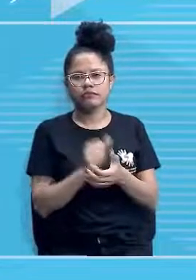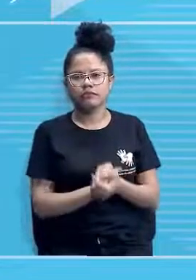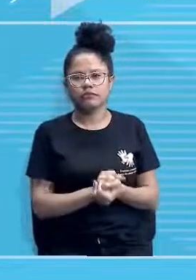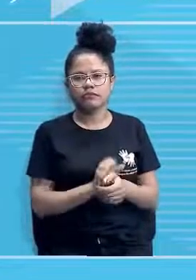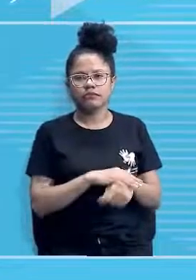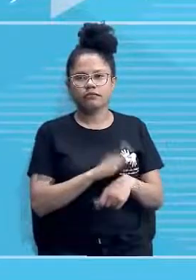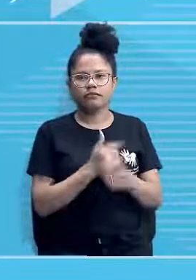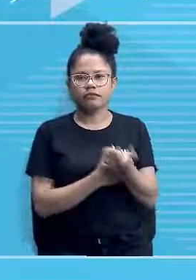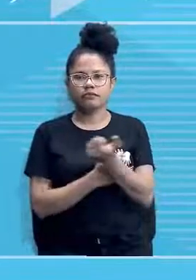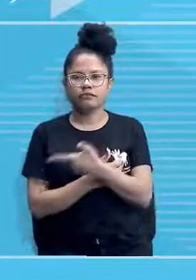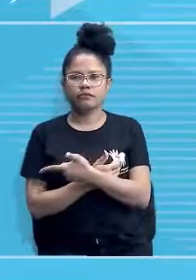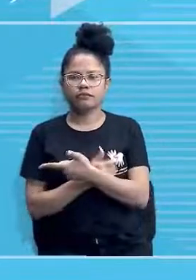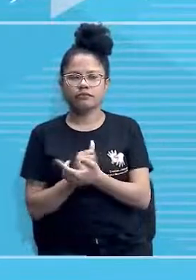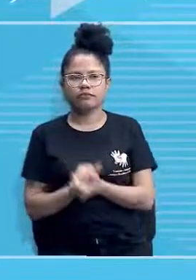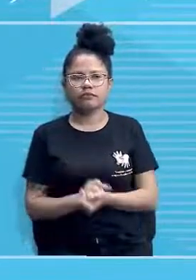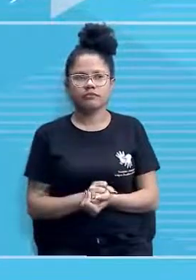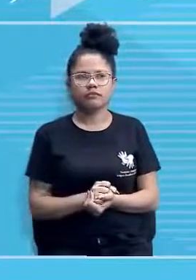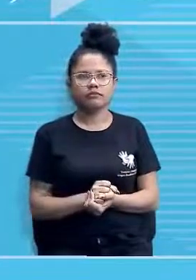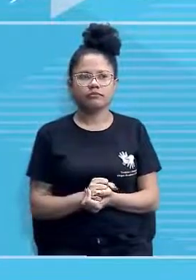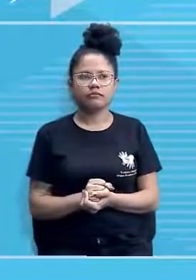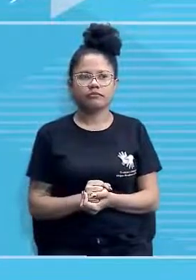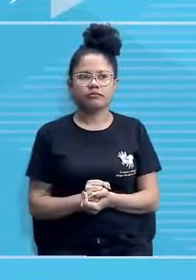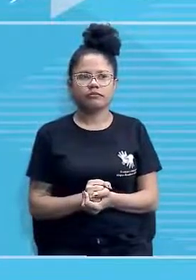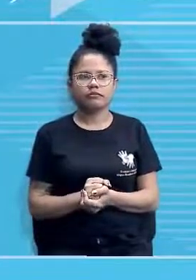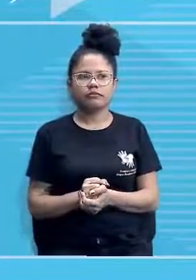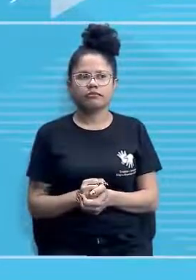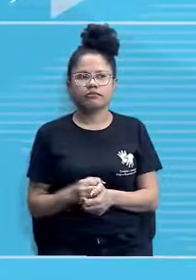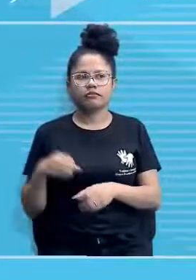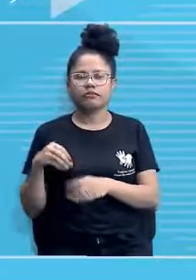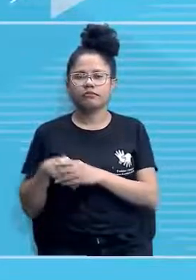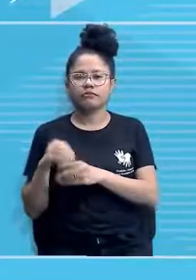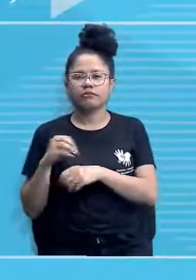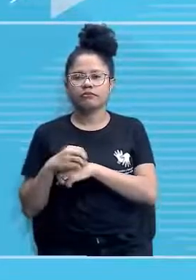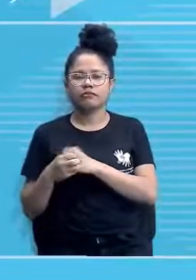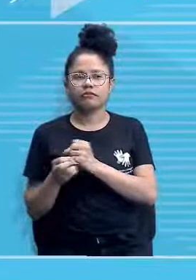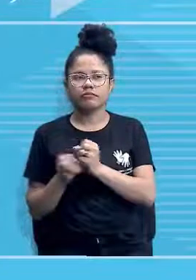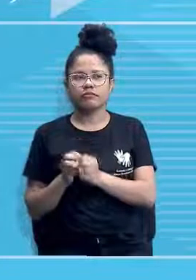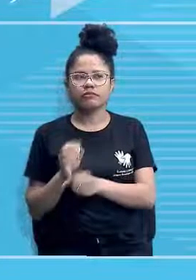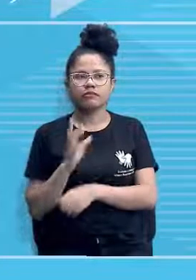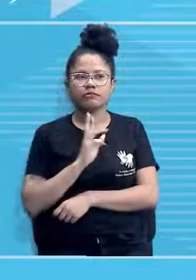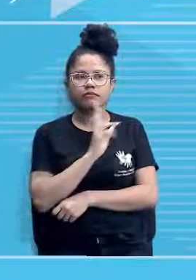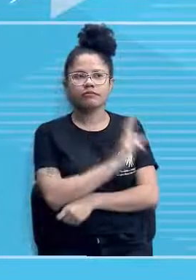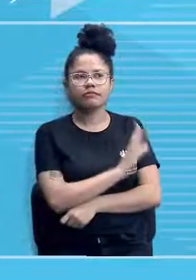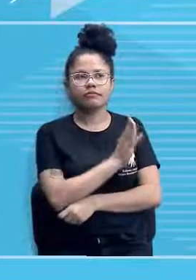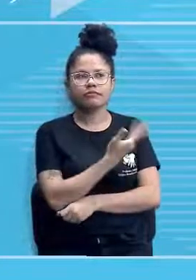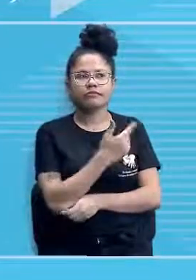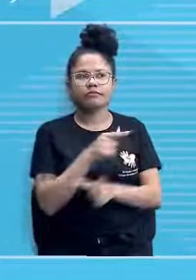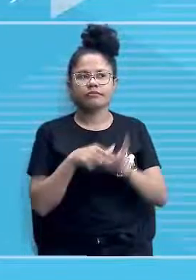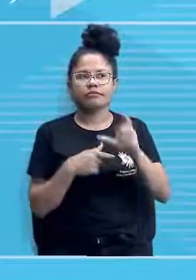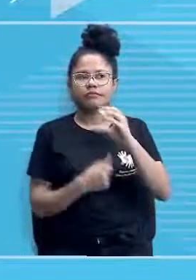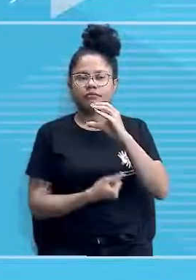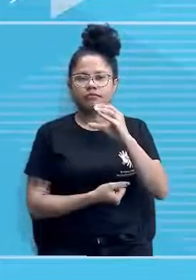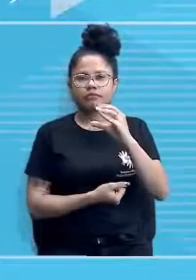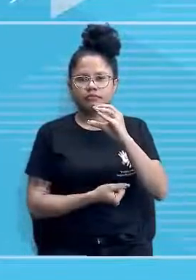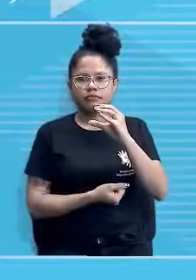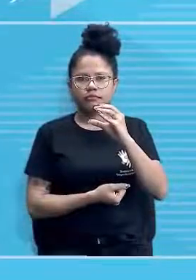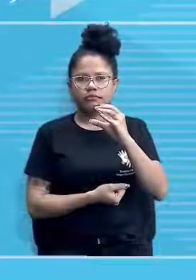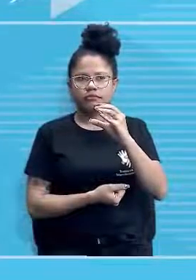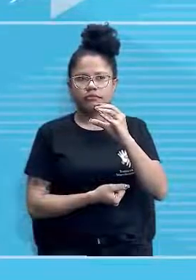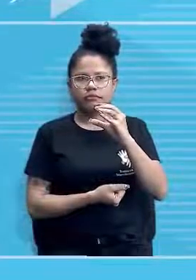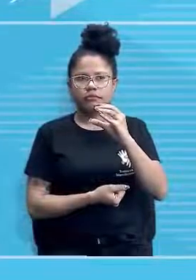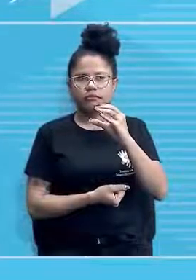é maior do que a força intermolecular do éter por isso que a resposta vai ser a letra Seu